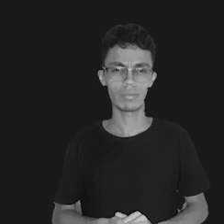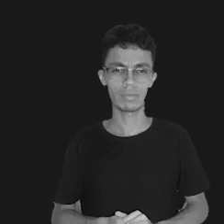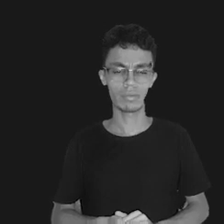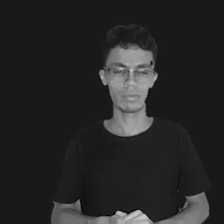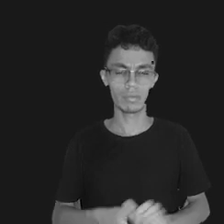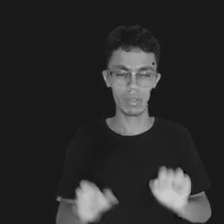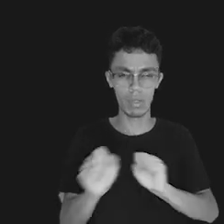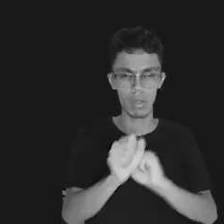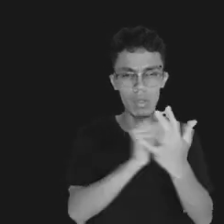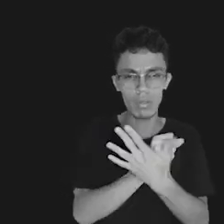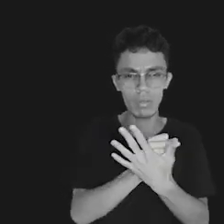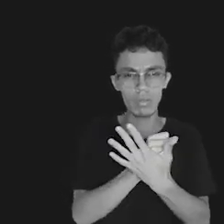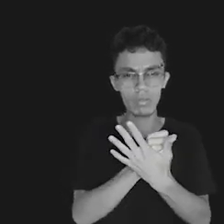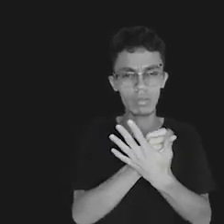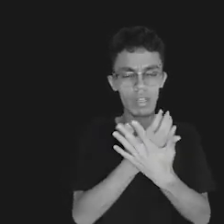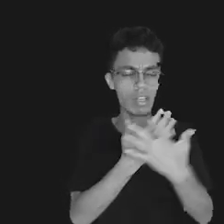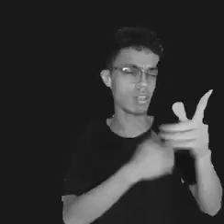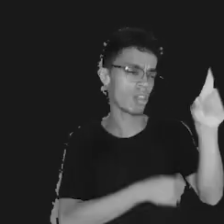Social?